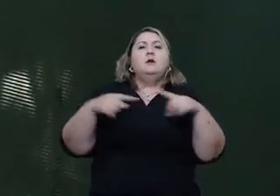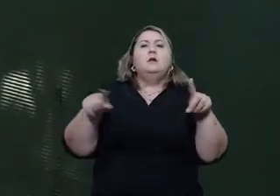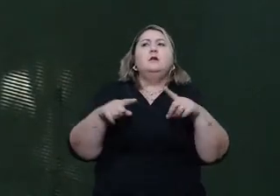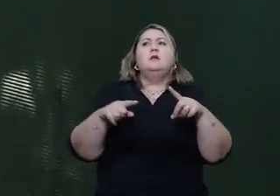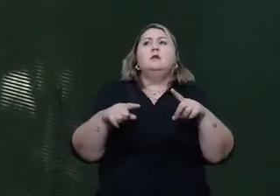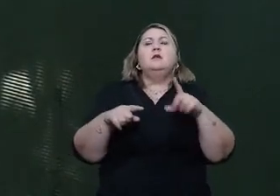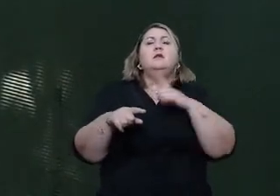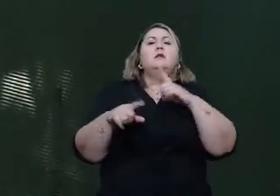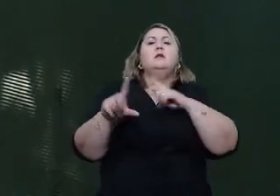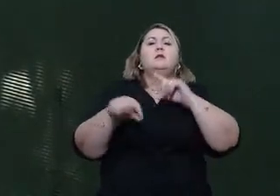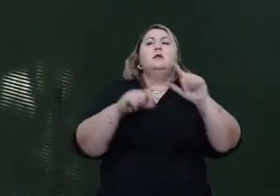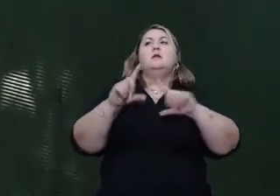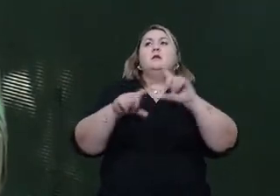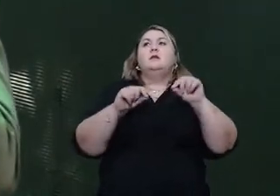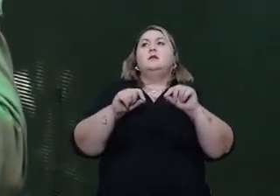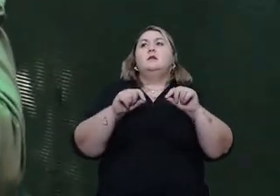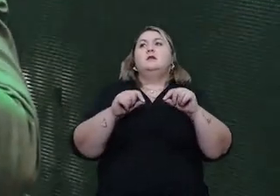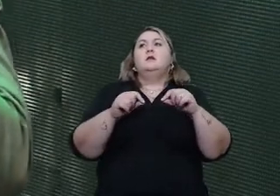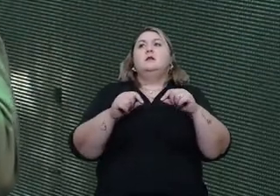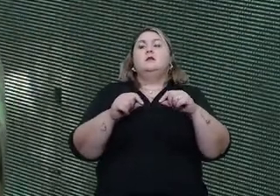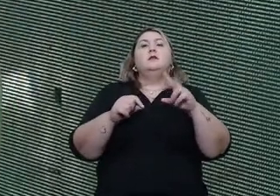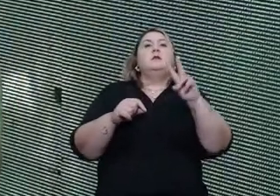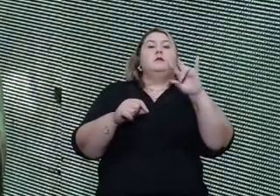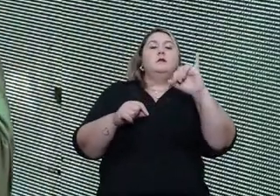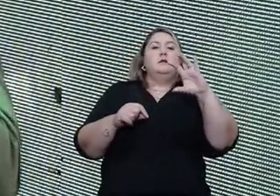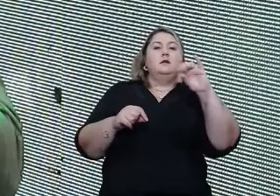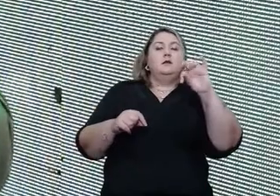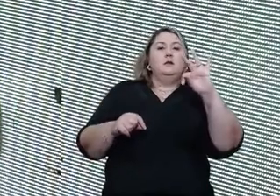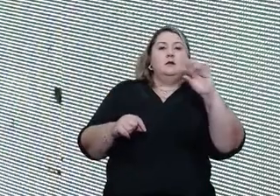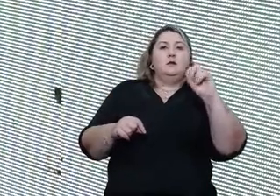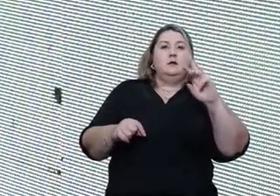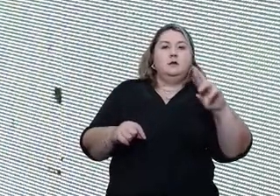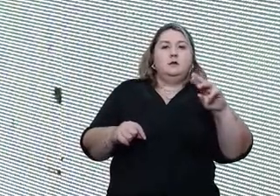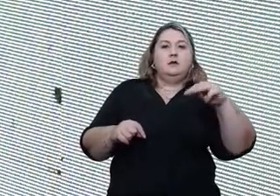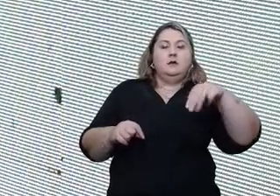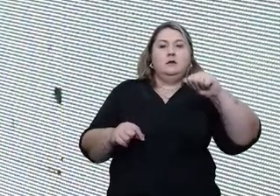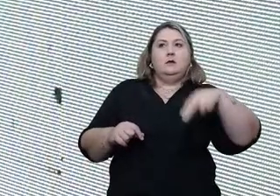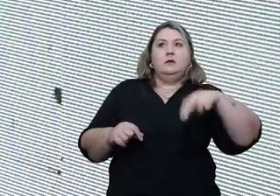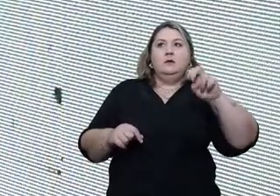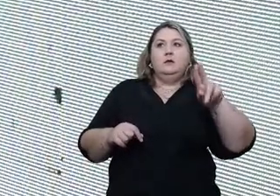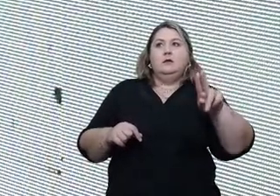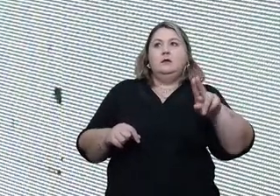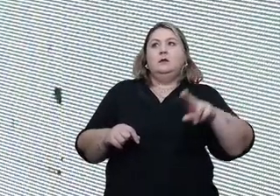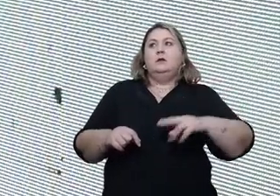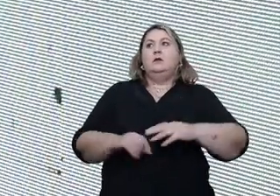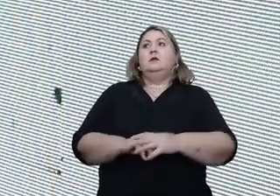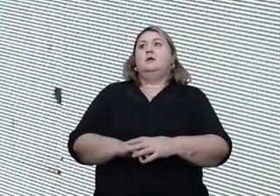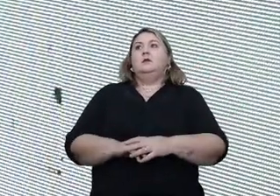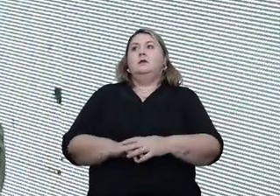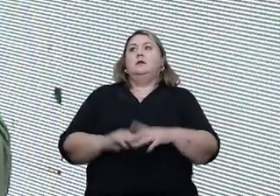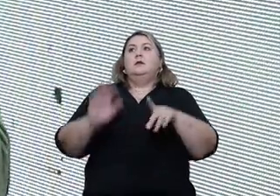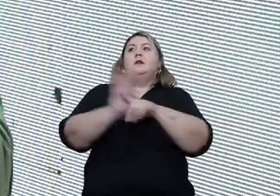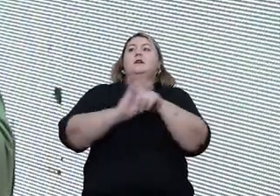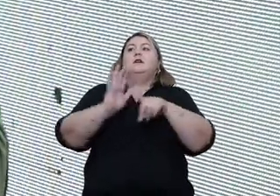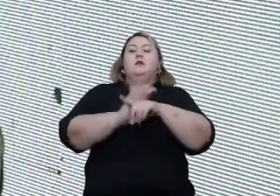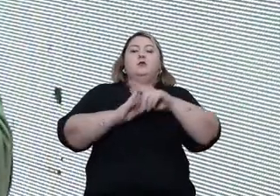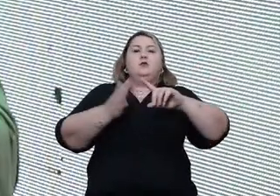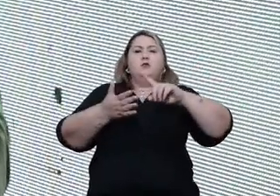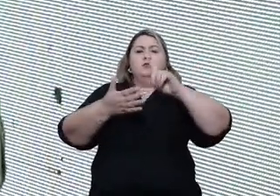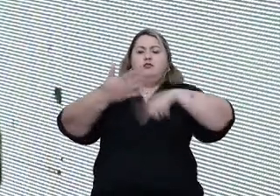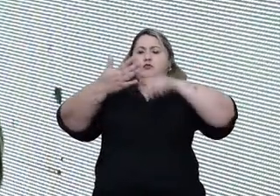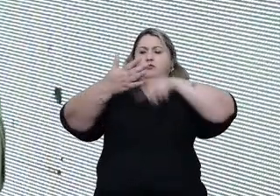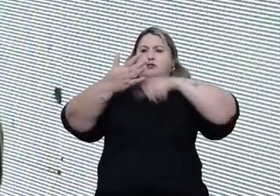música. Agora aquela seleção que eu vou deixar por conta do Victor e da Malu, porque agora o chat voltou, a galera tá bombando,